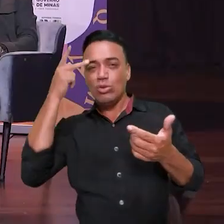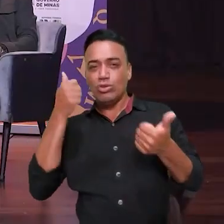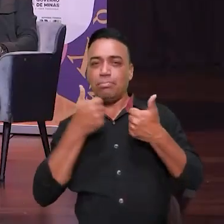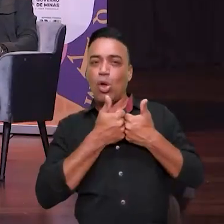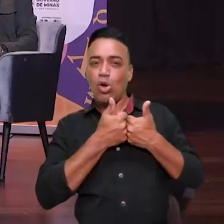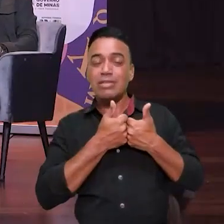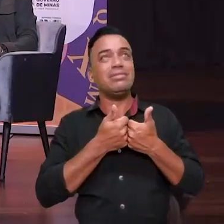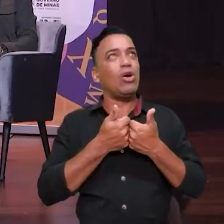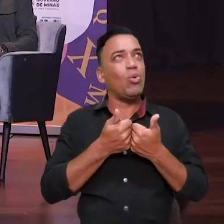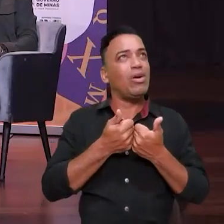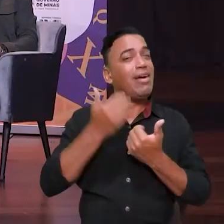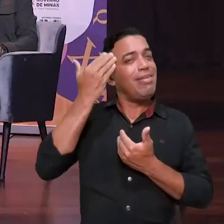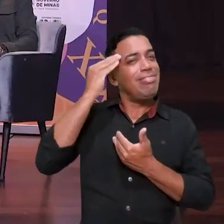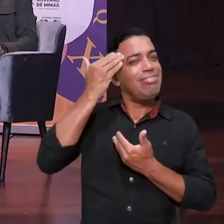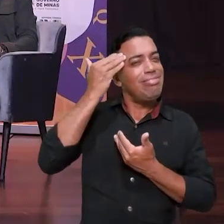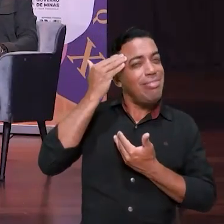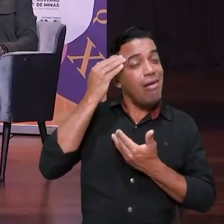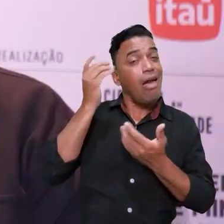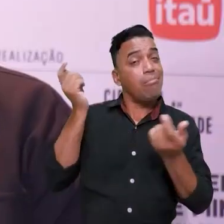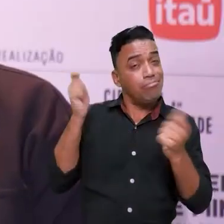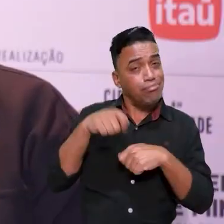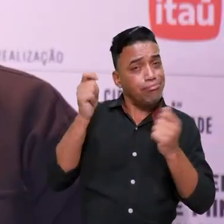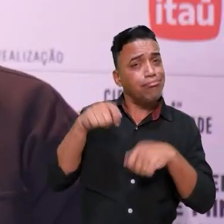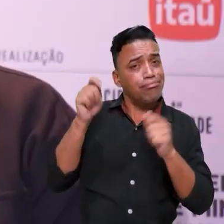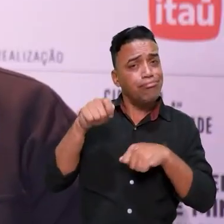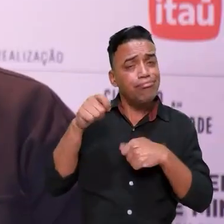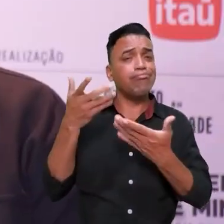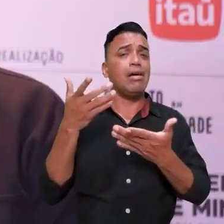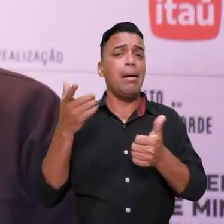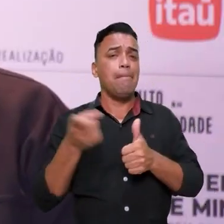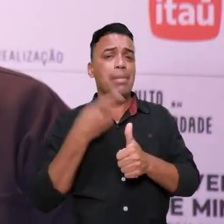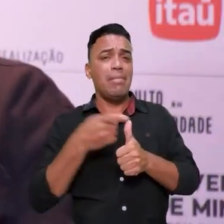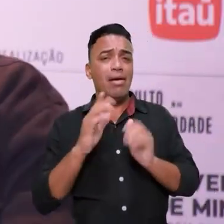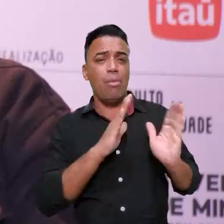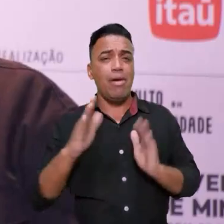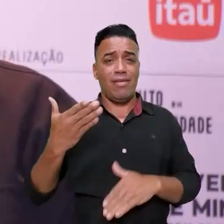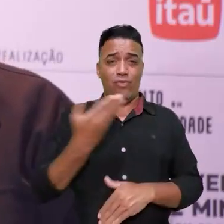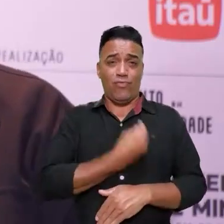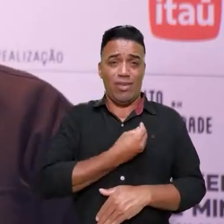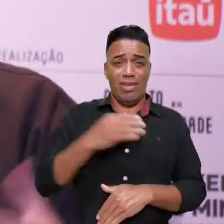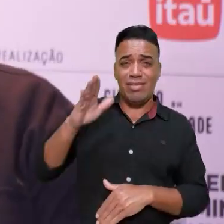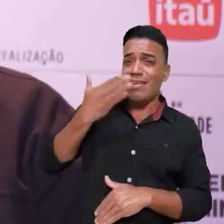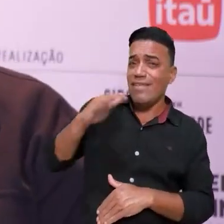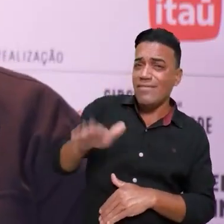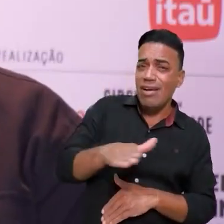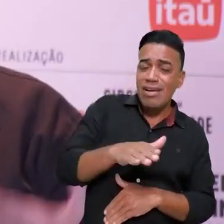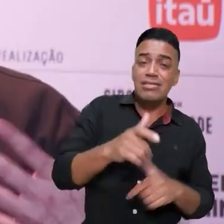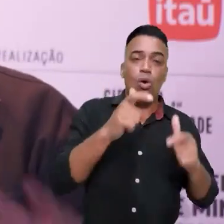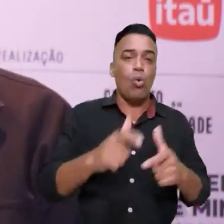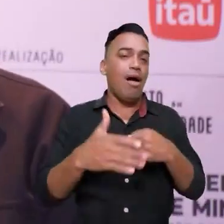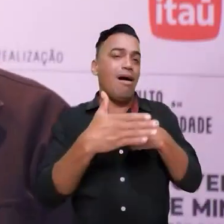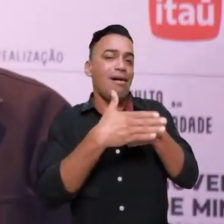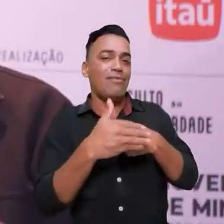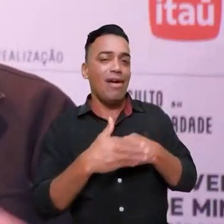na compreensão de que é absolutamente possível, na primeira infância, nesse lugar, né, do afeto, nesse